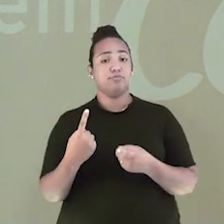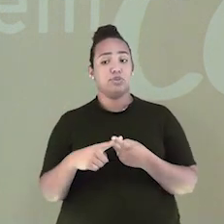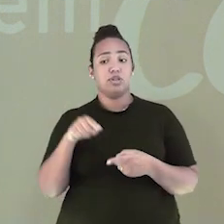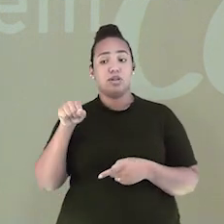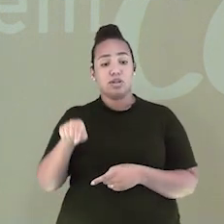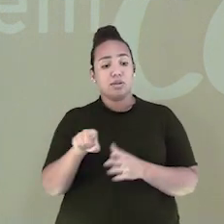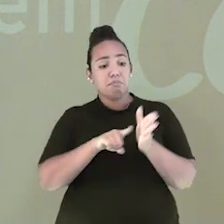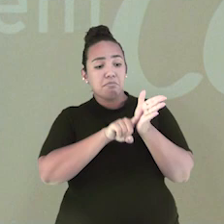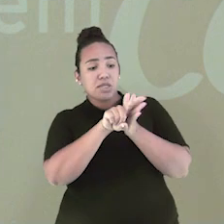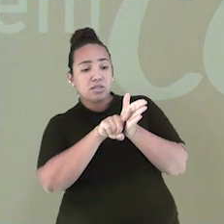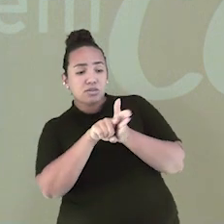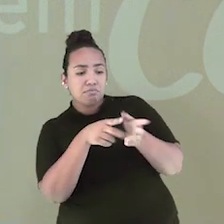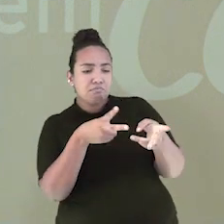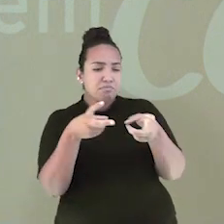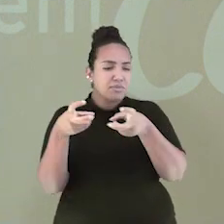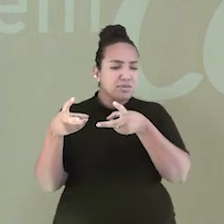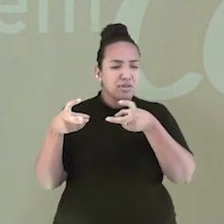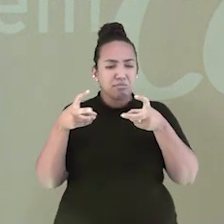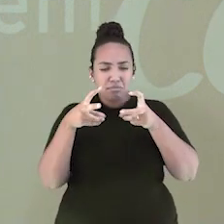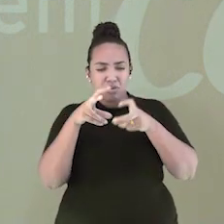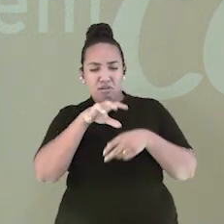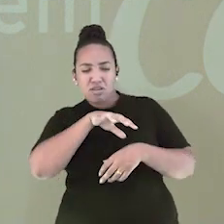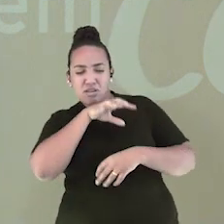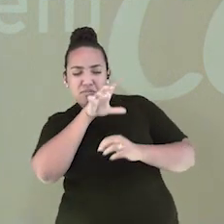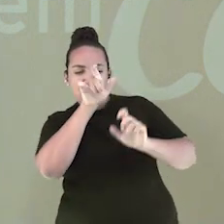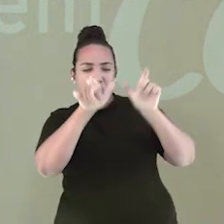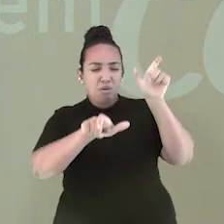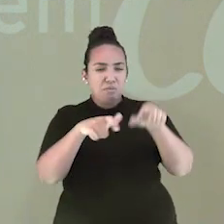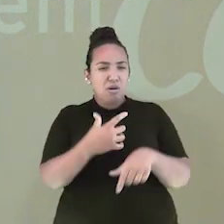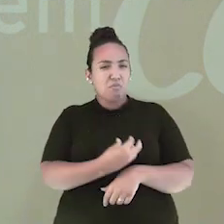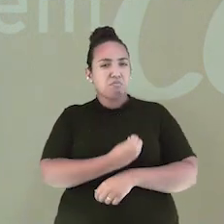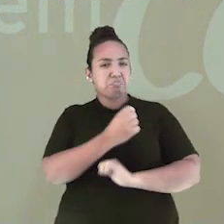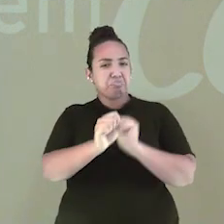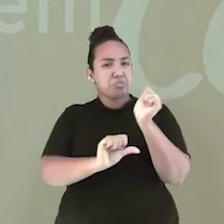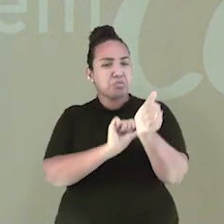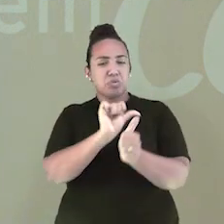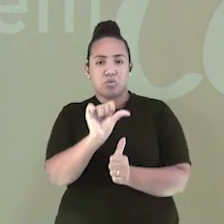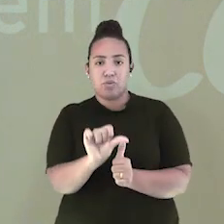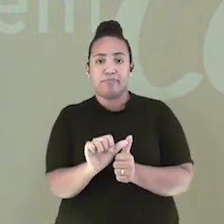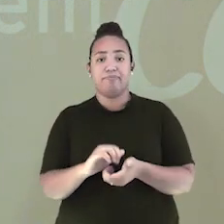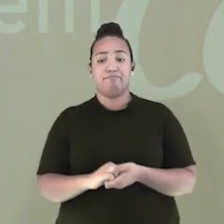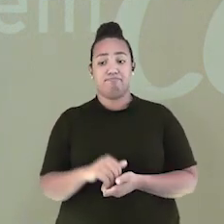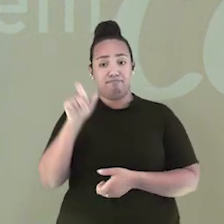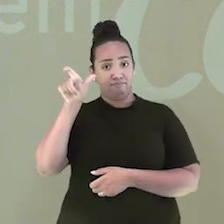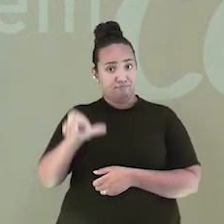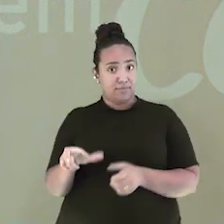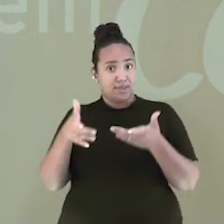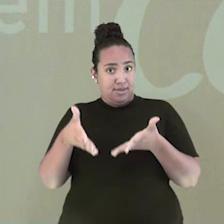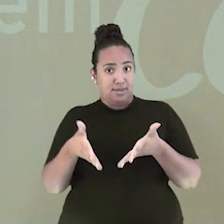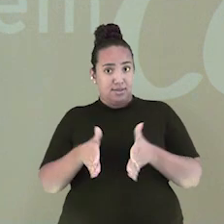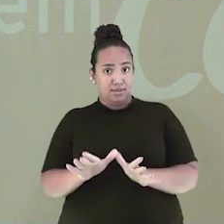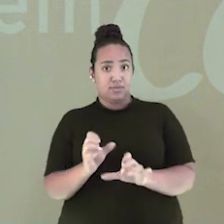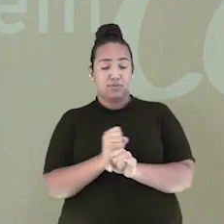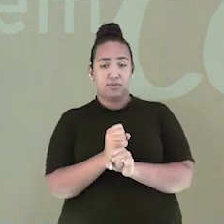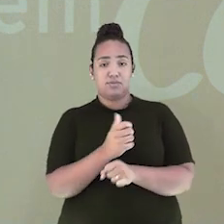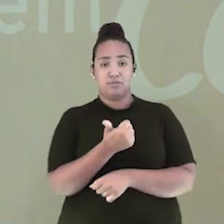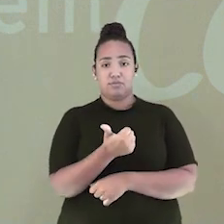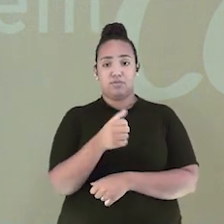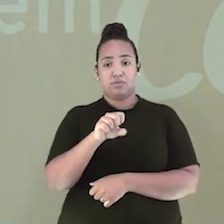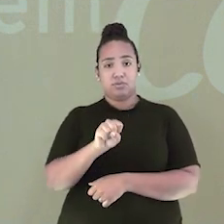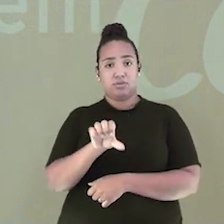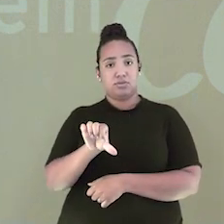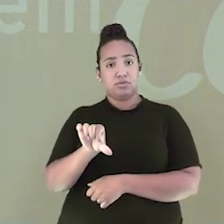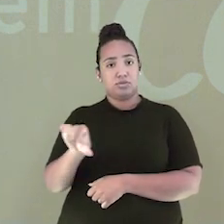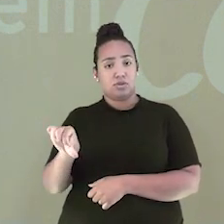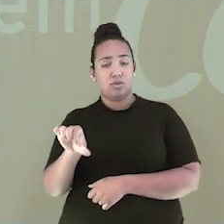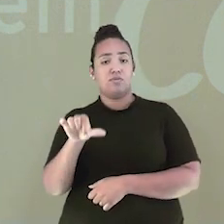como as espécies mudaram ao longo do tempo. Darwin nasceu em 1809, na Inglaterra, e desde muito novo já se interessava